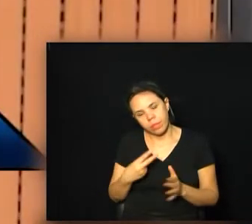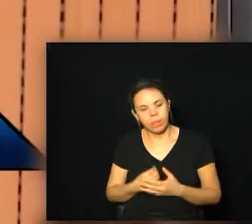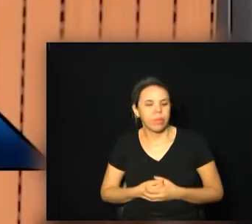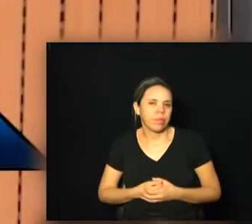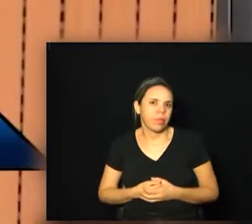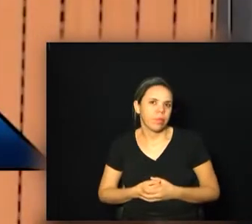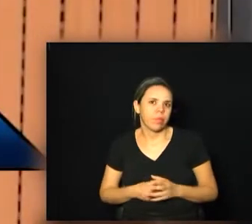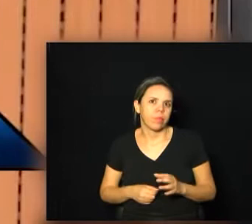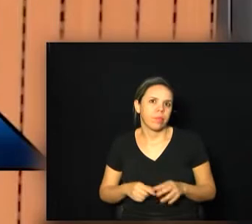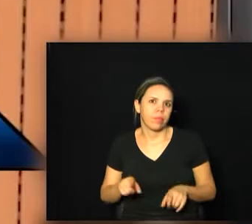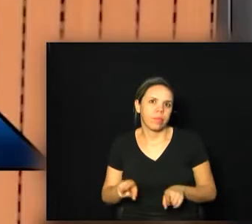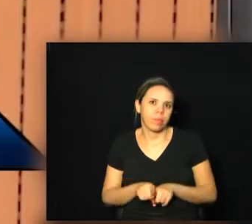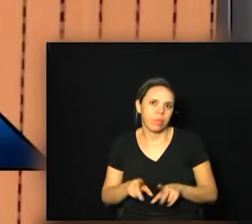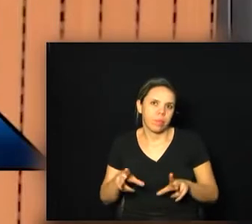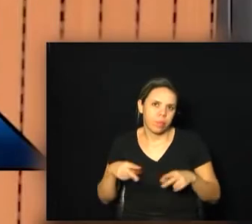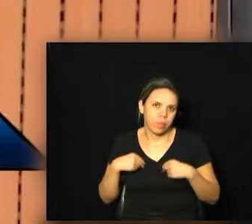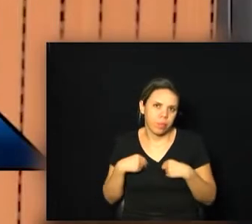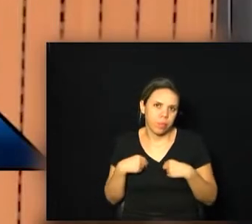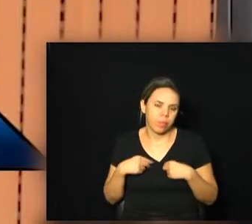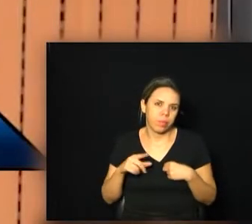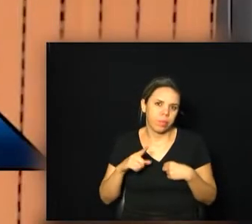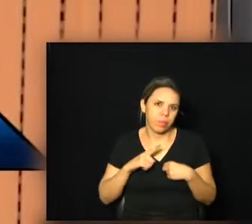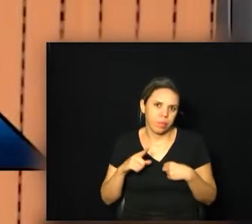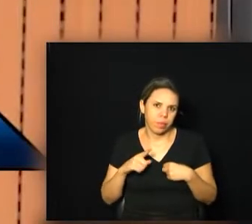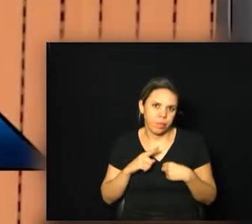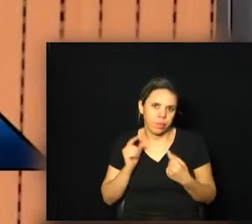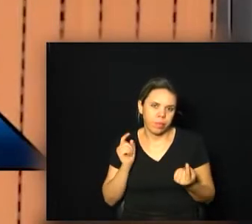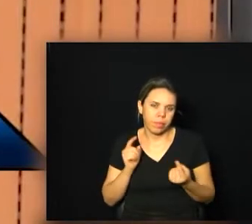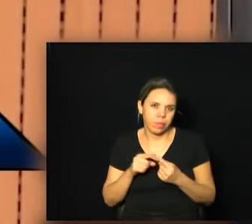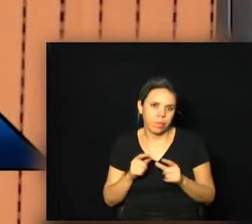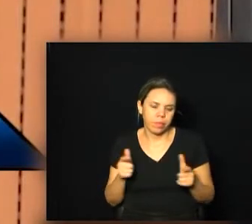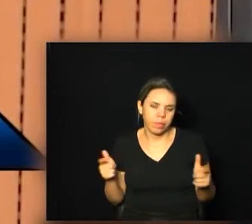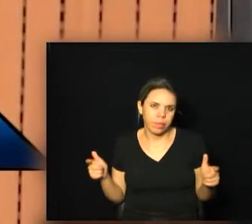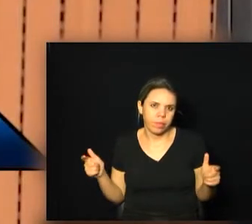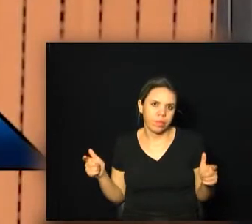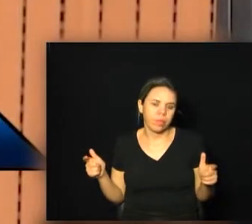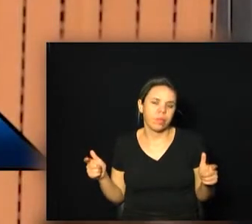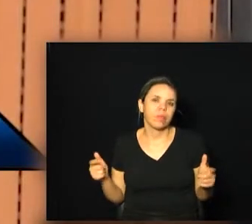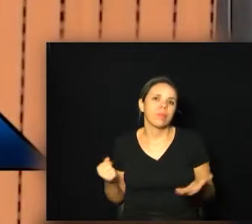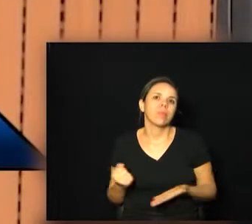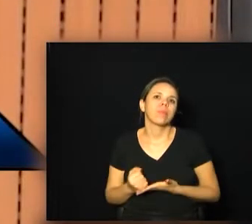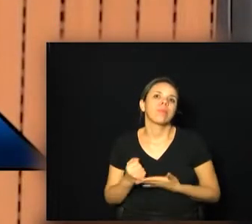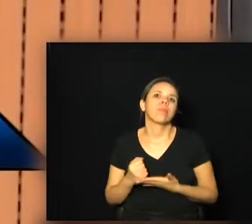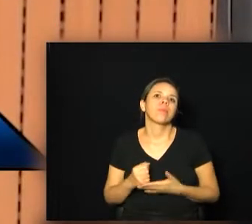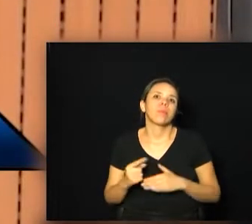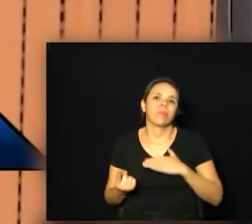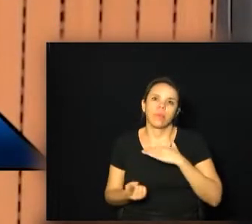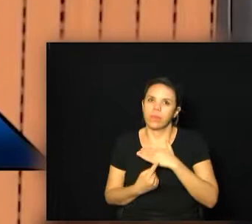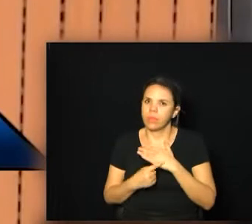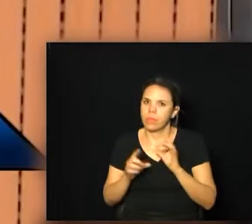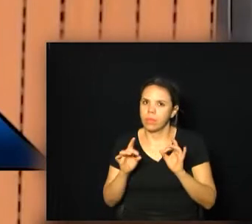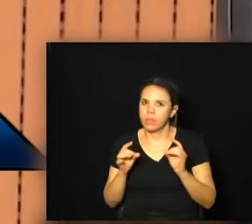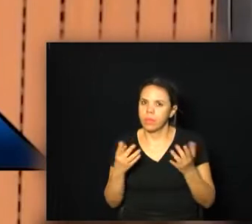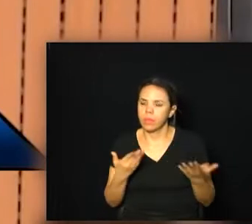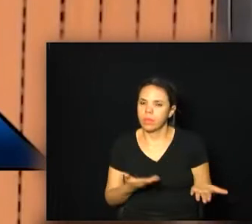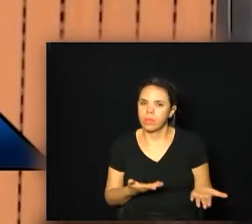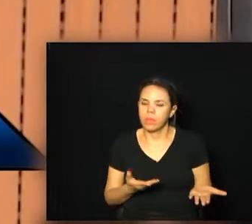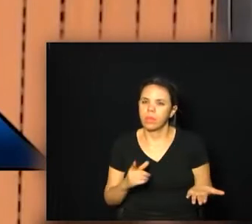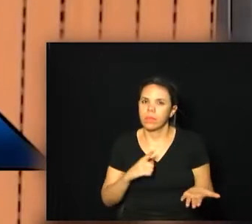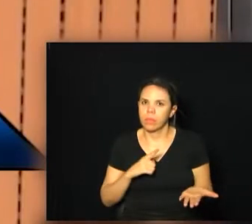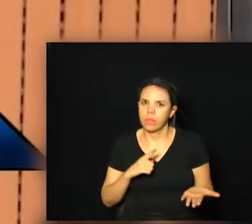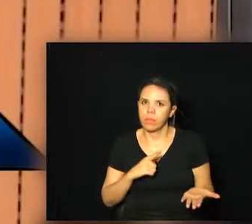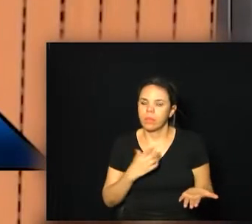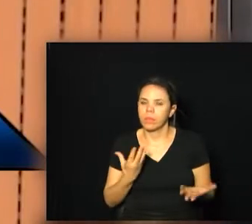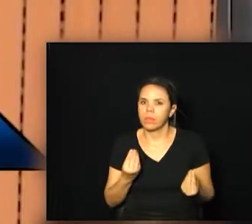é revestida de mérito, pois tem o fito de atingir maior abrangência em prol do consumidor especial, pois existem